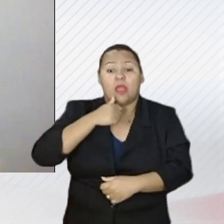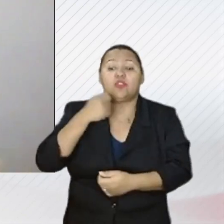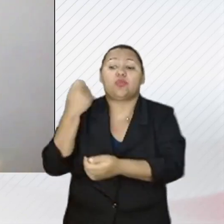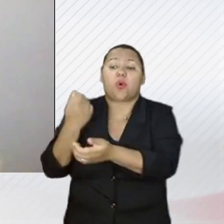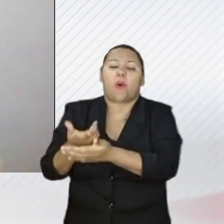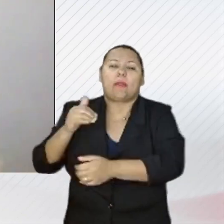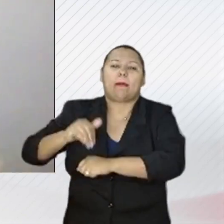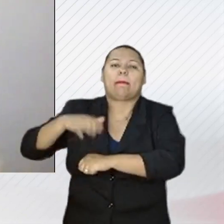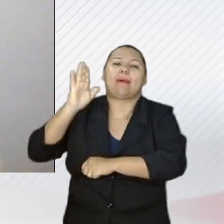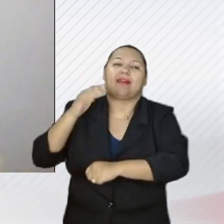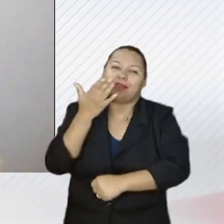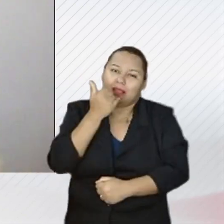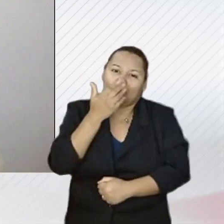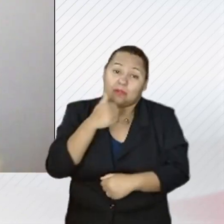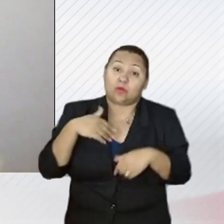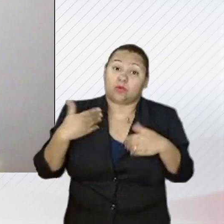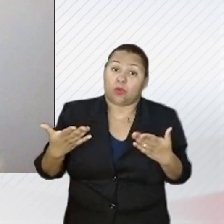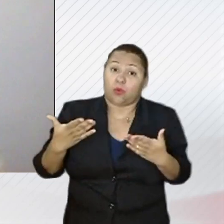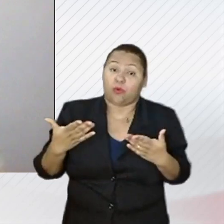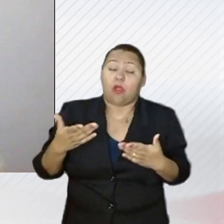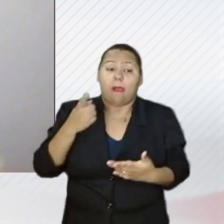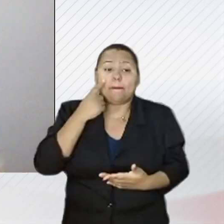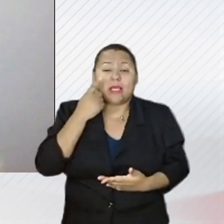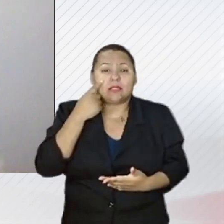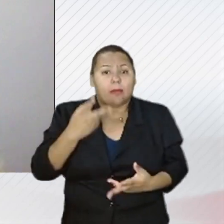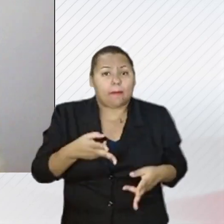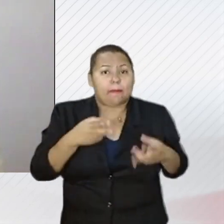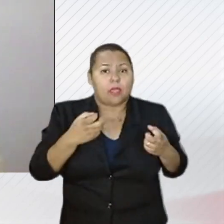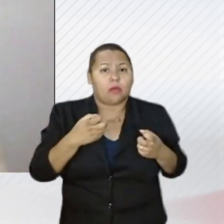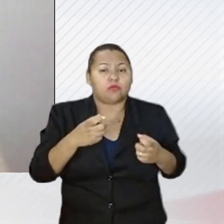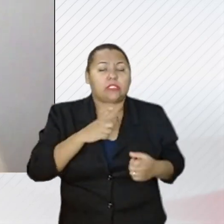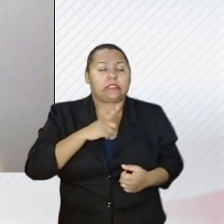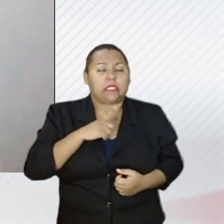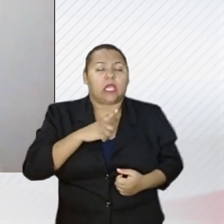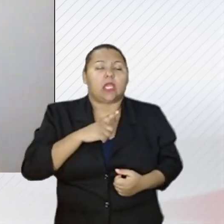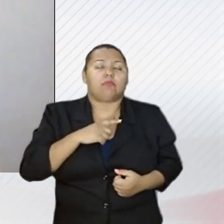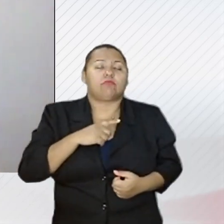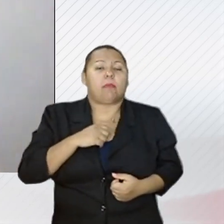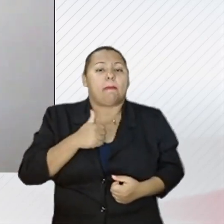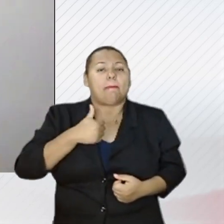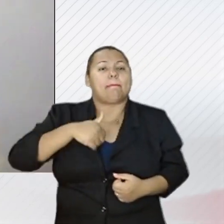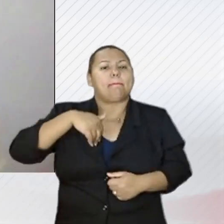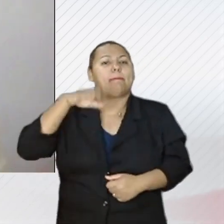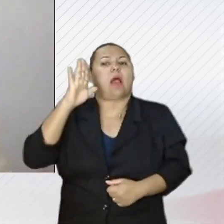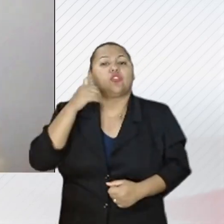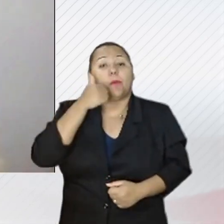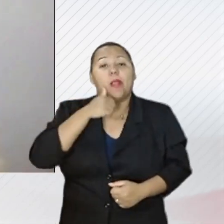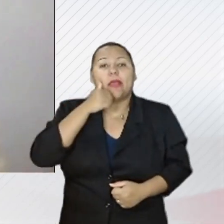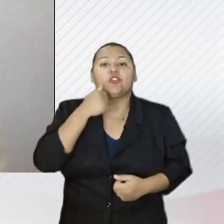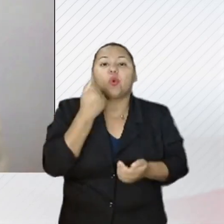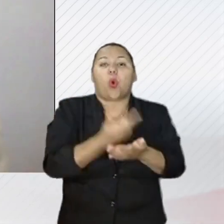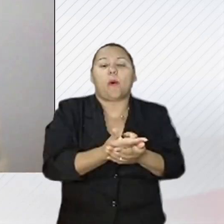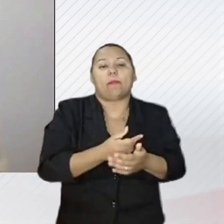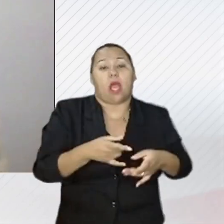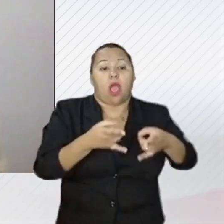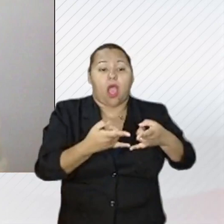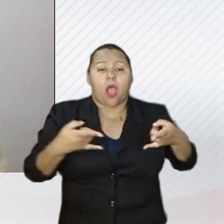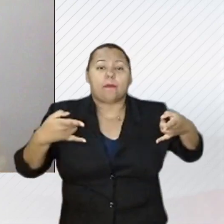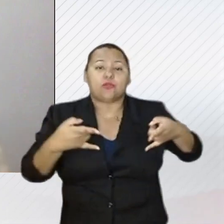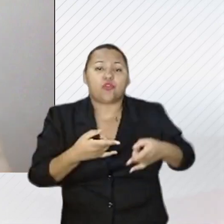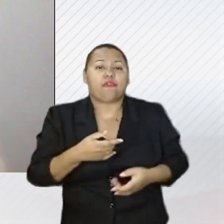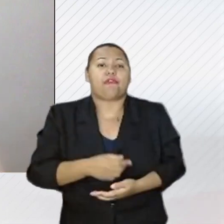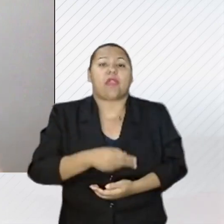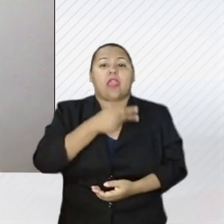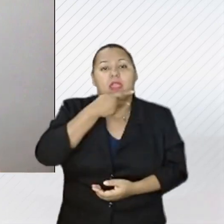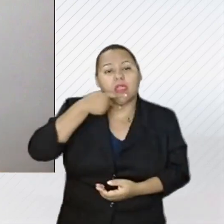hoje a gente vê produtos, seja da questão biológica das mulheres, o absorvente, por exemplo, ele tem imposto alto. Se